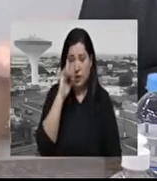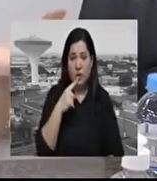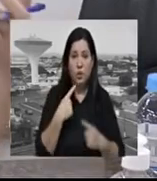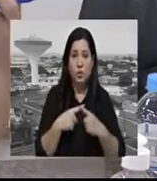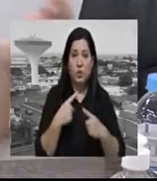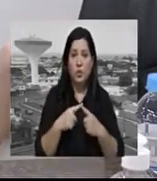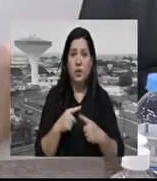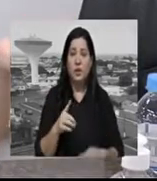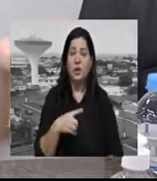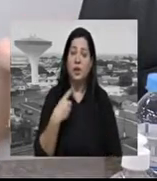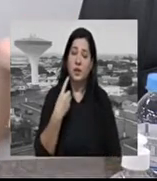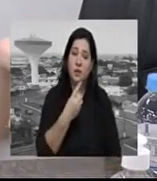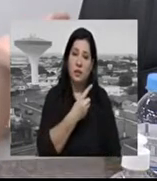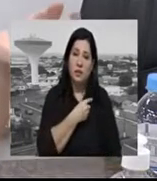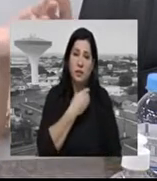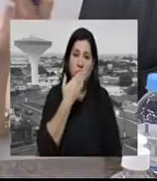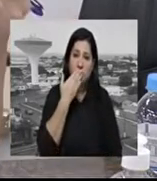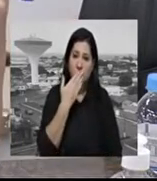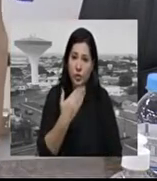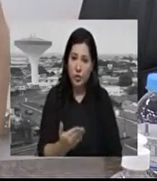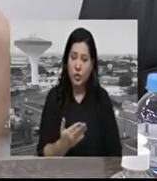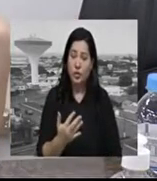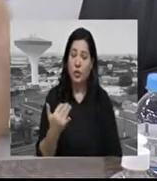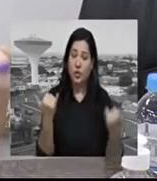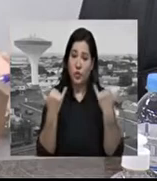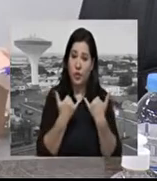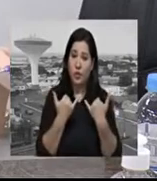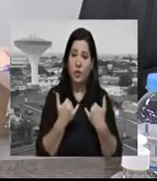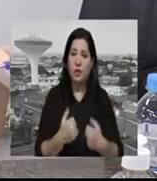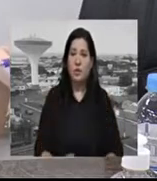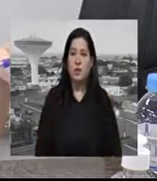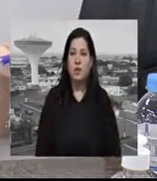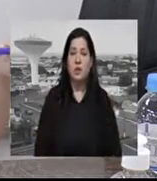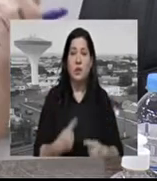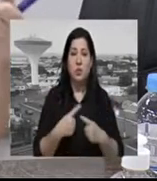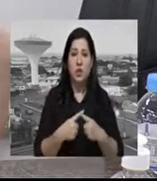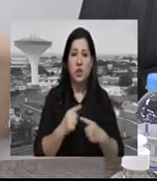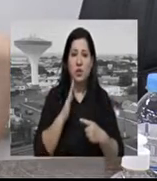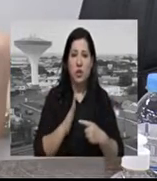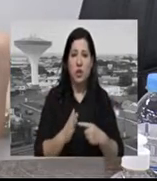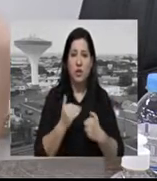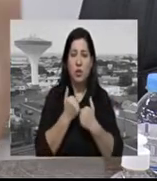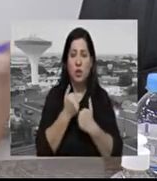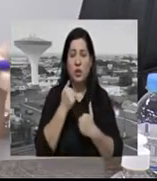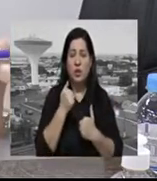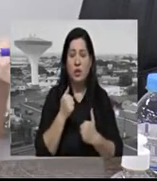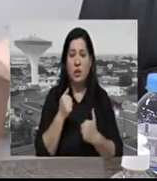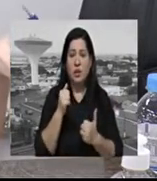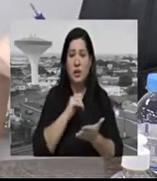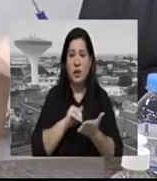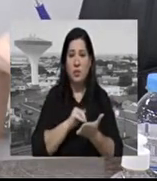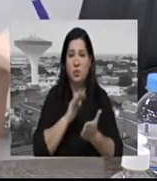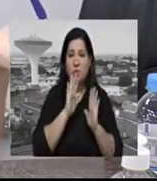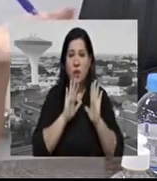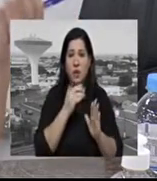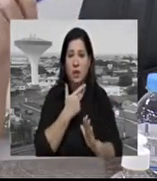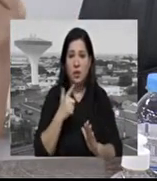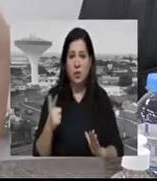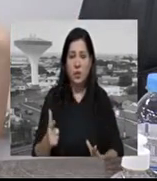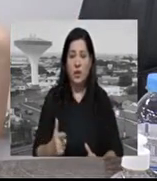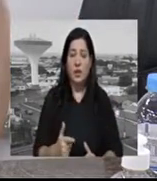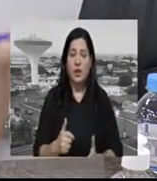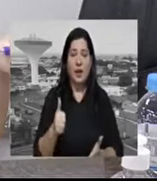mandar para ti vir frente tá pedindo essa informação e por que que tem assessora de uma secretária de junto e não tenho a secretária de junta